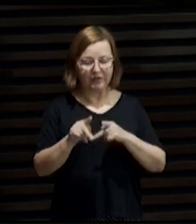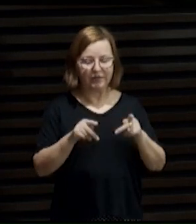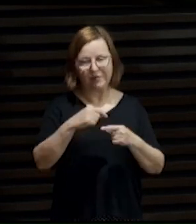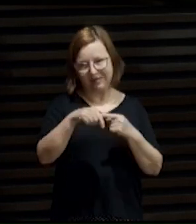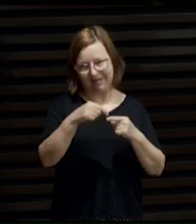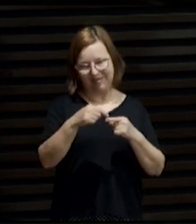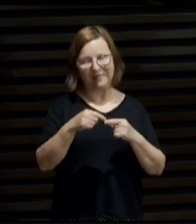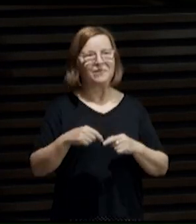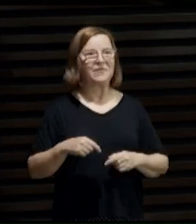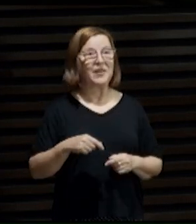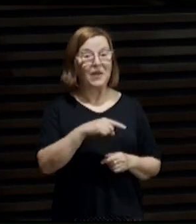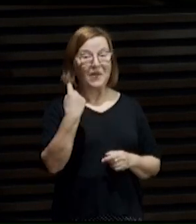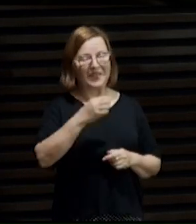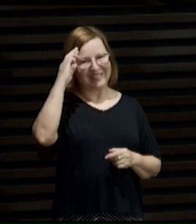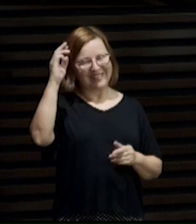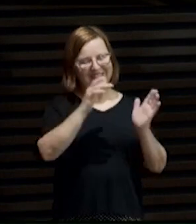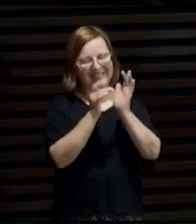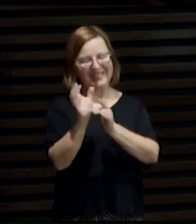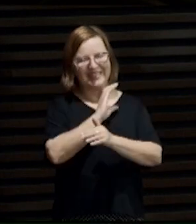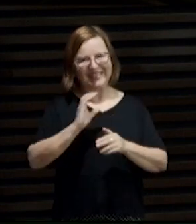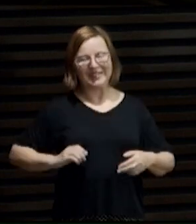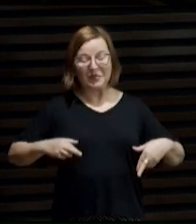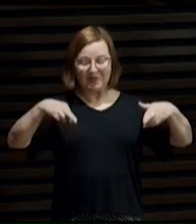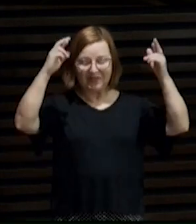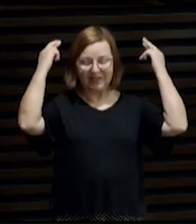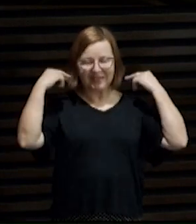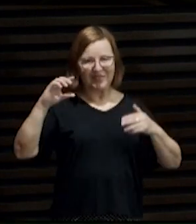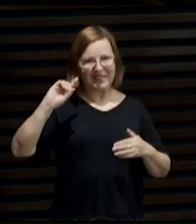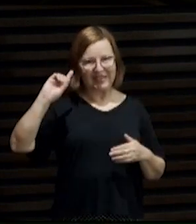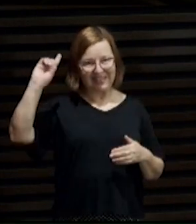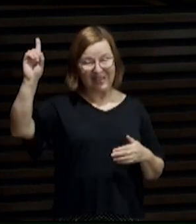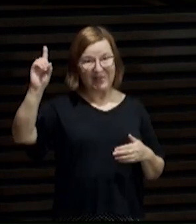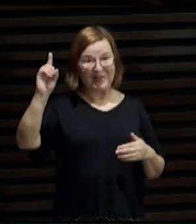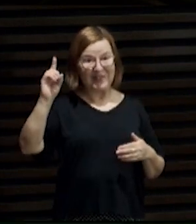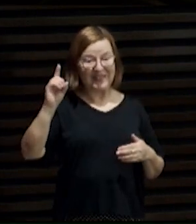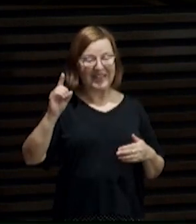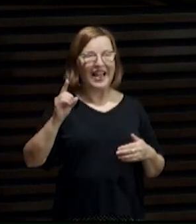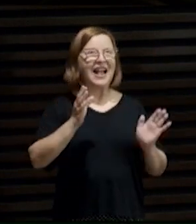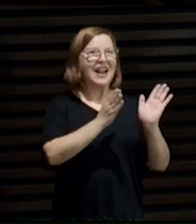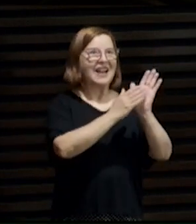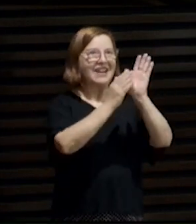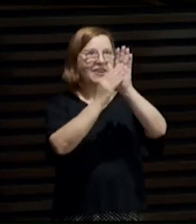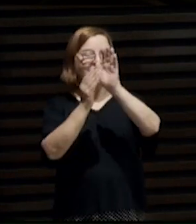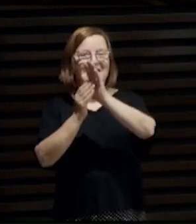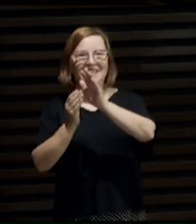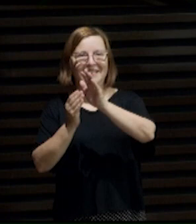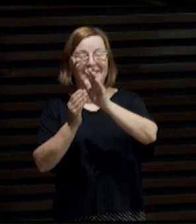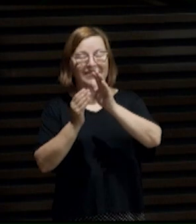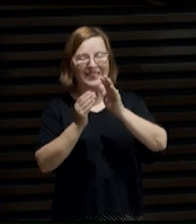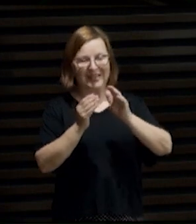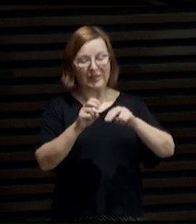Senhor Jesus Cristo, o Cordeiro de Deus, que estava sendo louvado por aquele povo que subia para